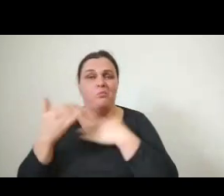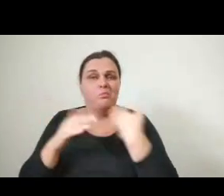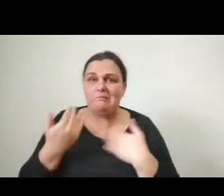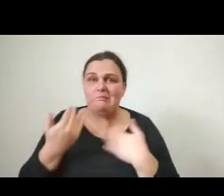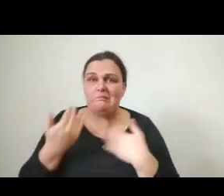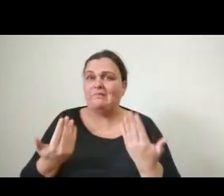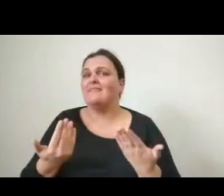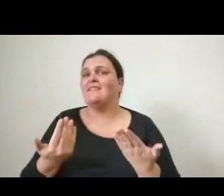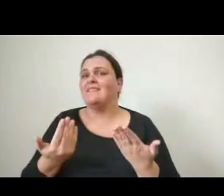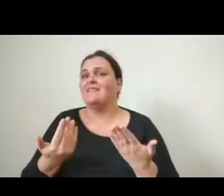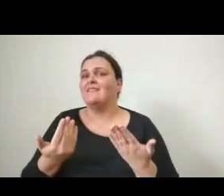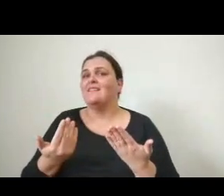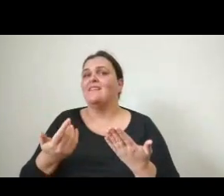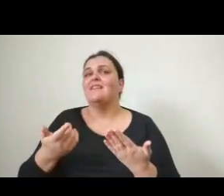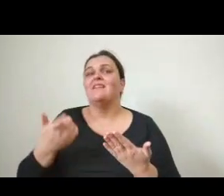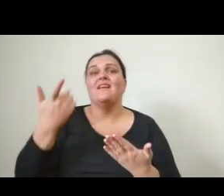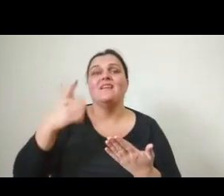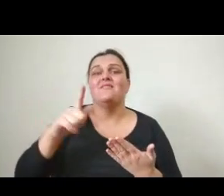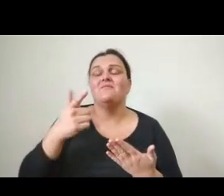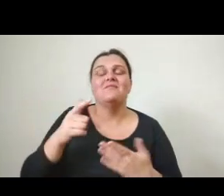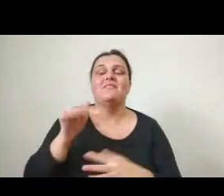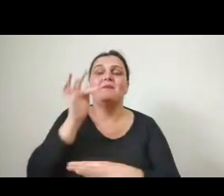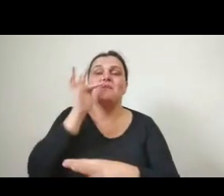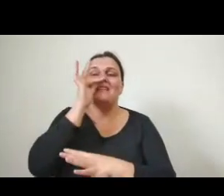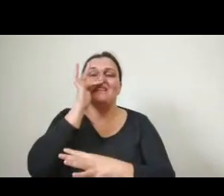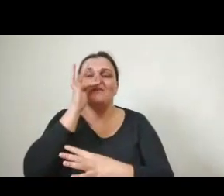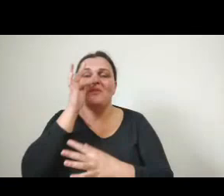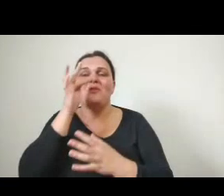né, como a polinização, dispersão de sementes,